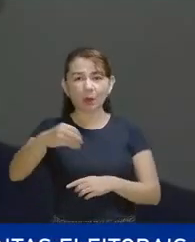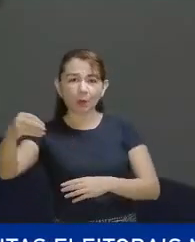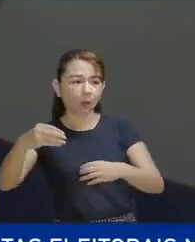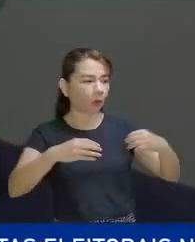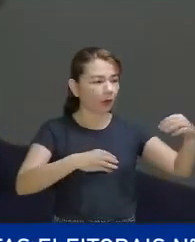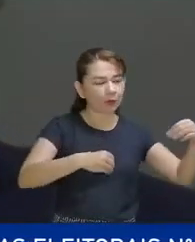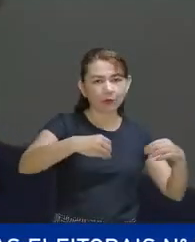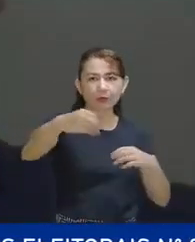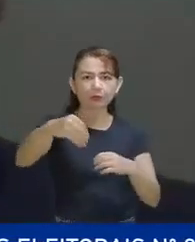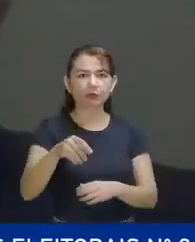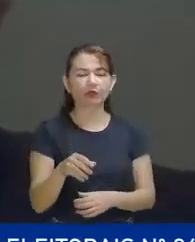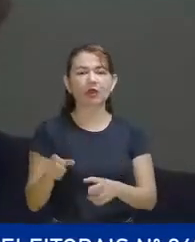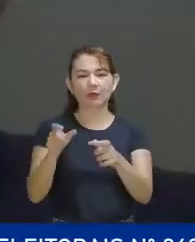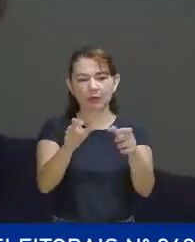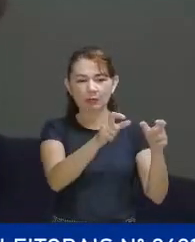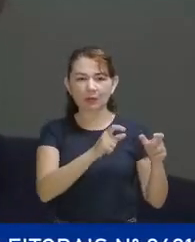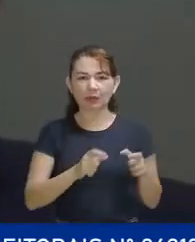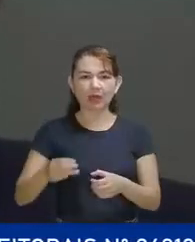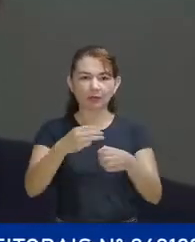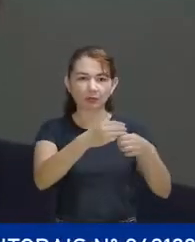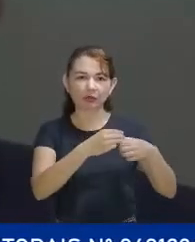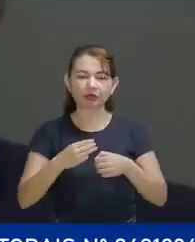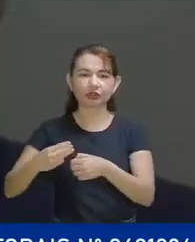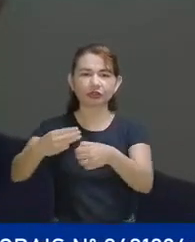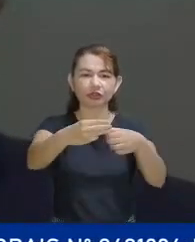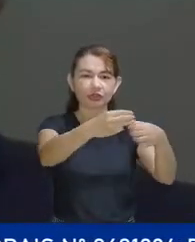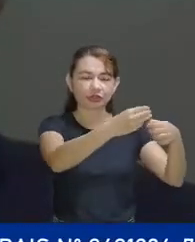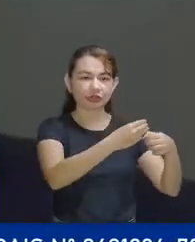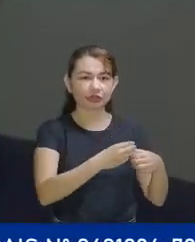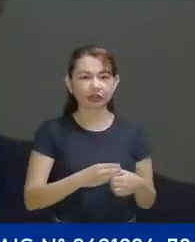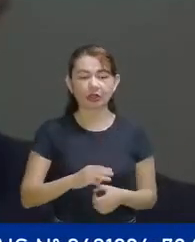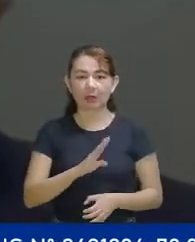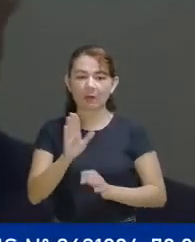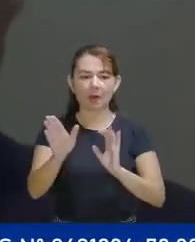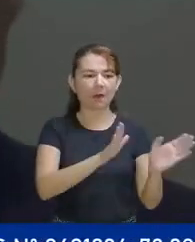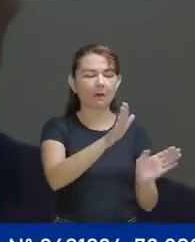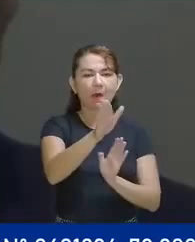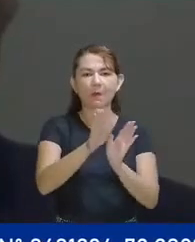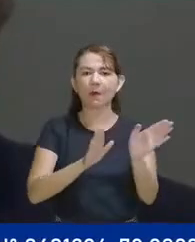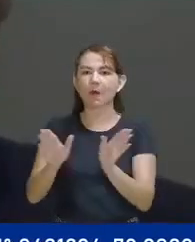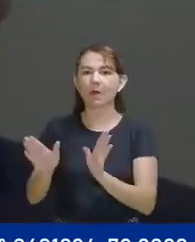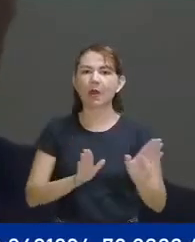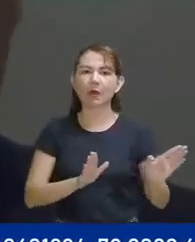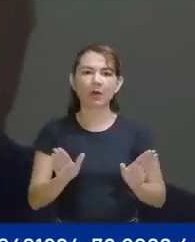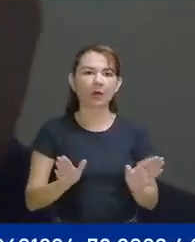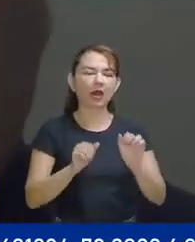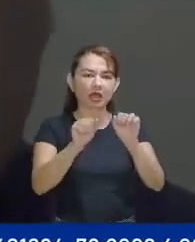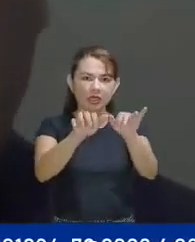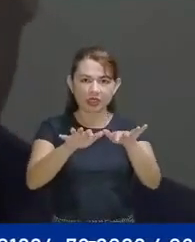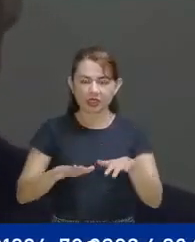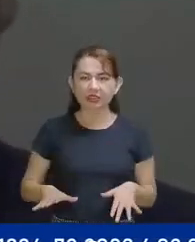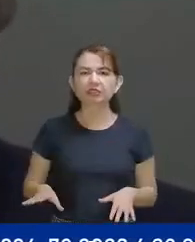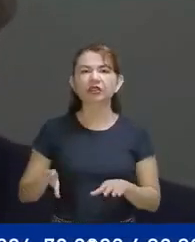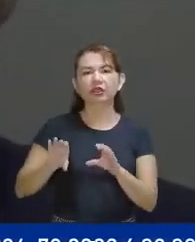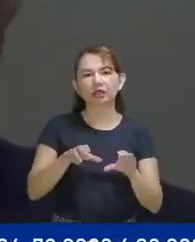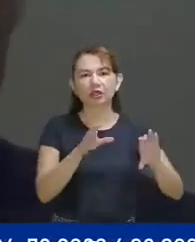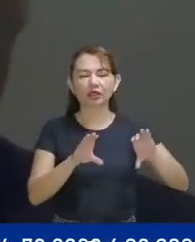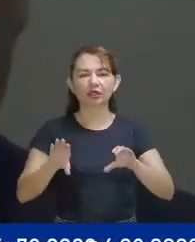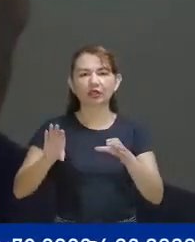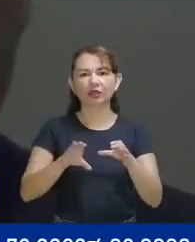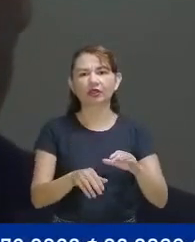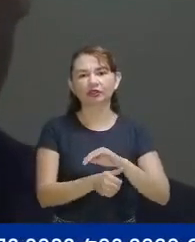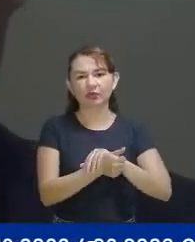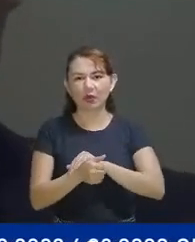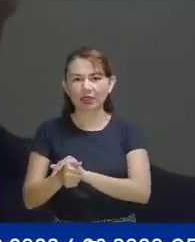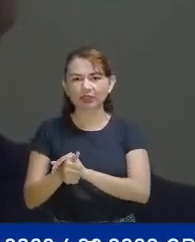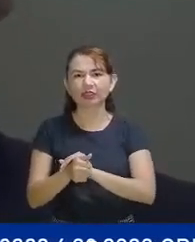Quem anda o Amapá todo, e eu vejo a própria Corte Eleitoral andando em todo o Amapá, fazendo sessões de Calçoene, sessões no Amapá,